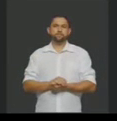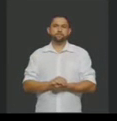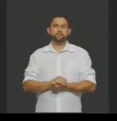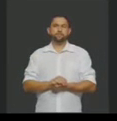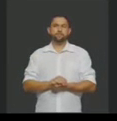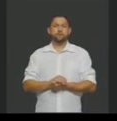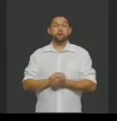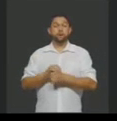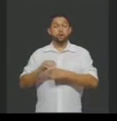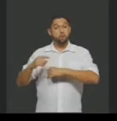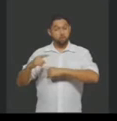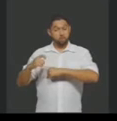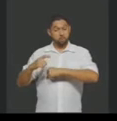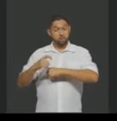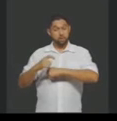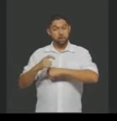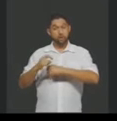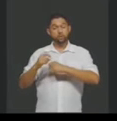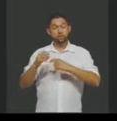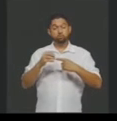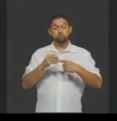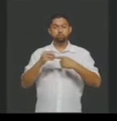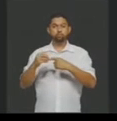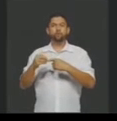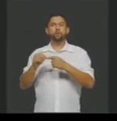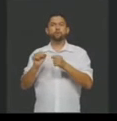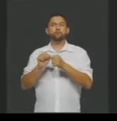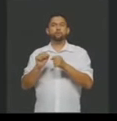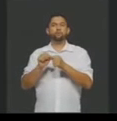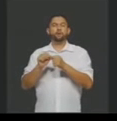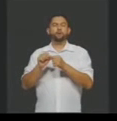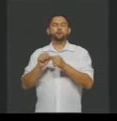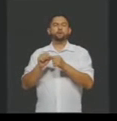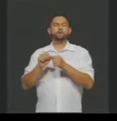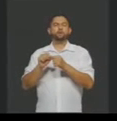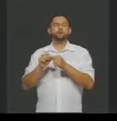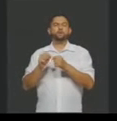eles possuem reprodução.